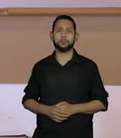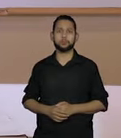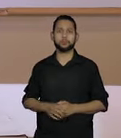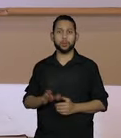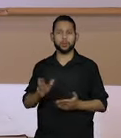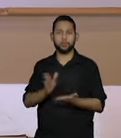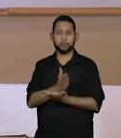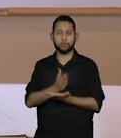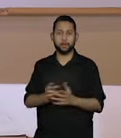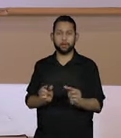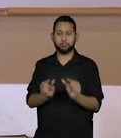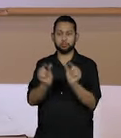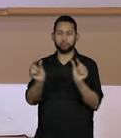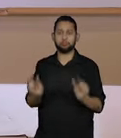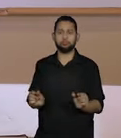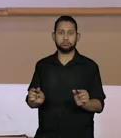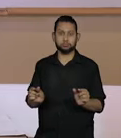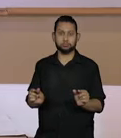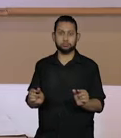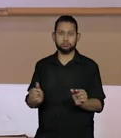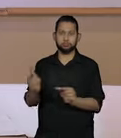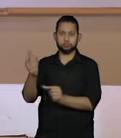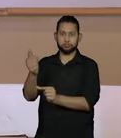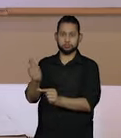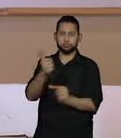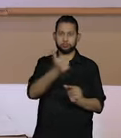Separados os dois, esses então são